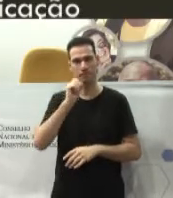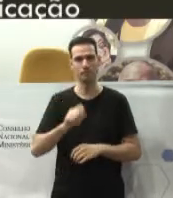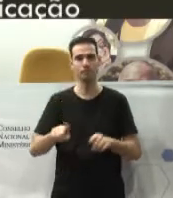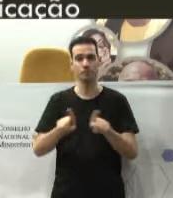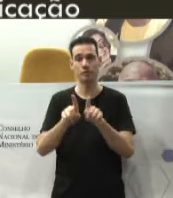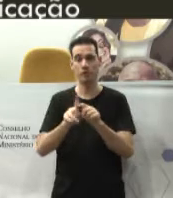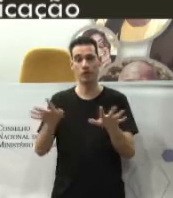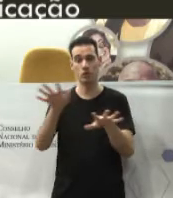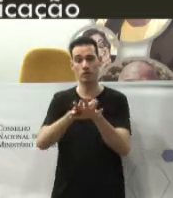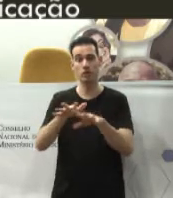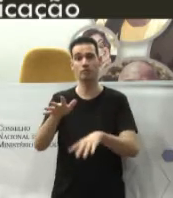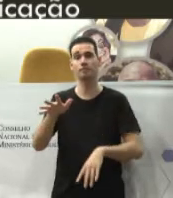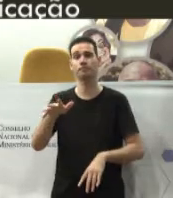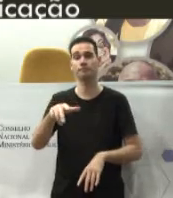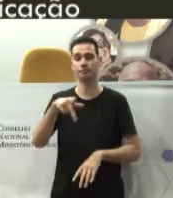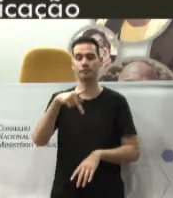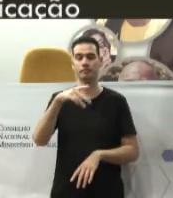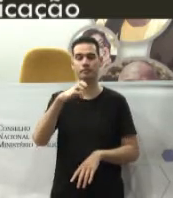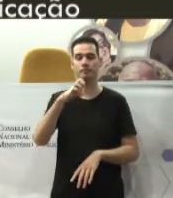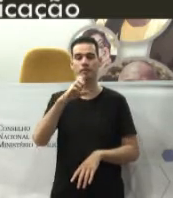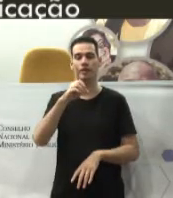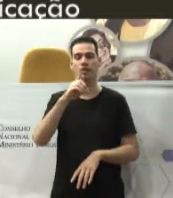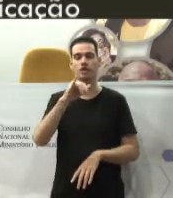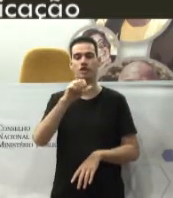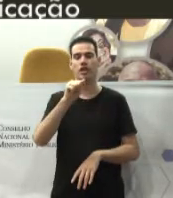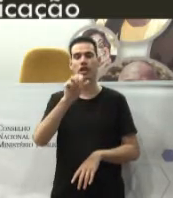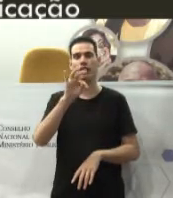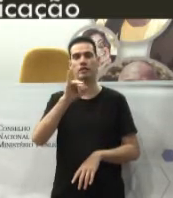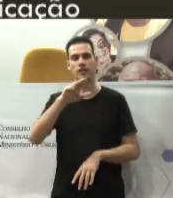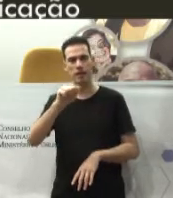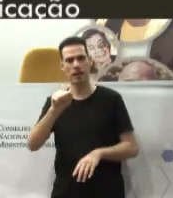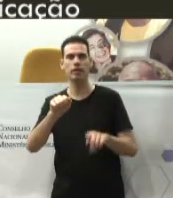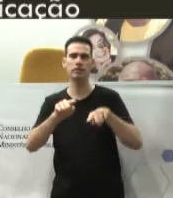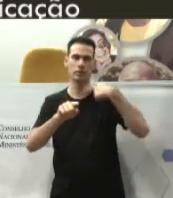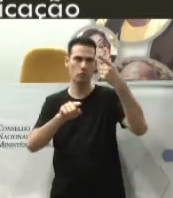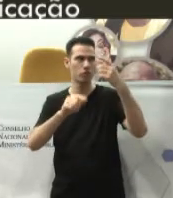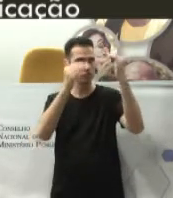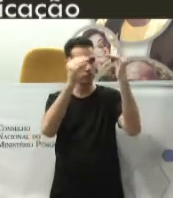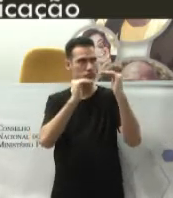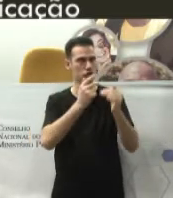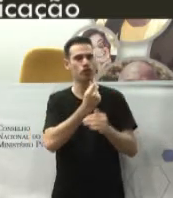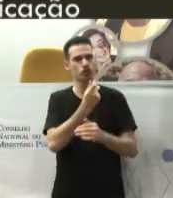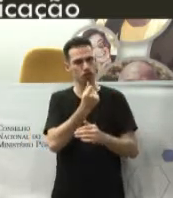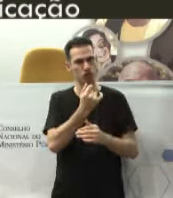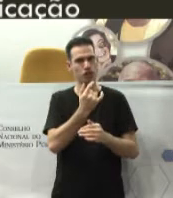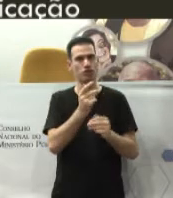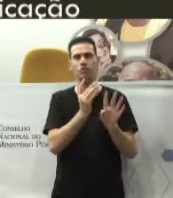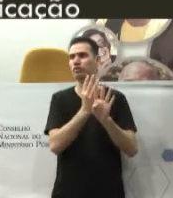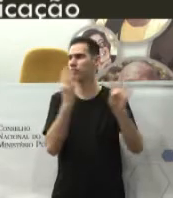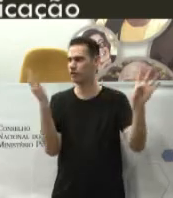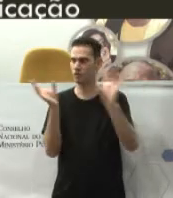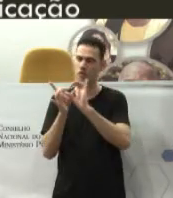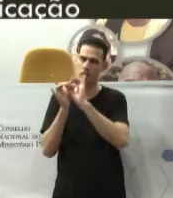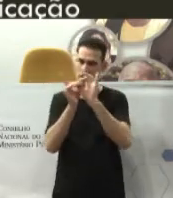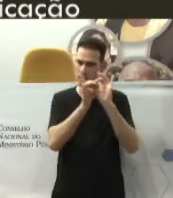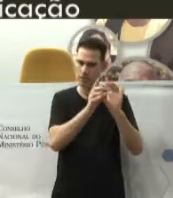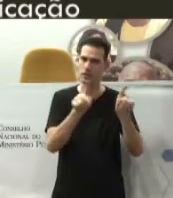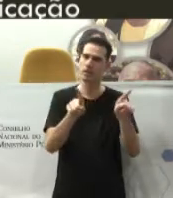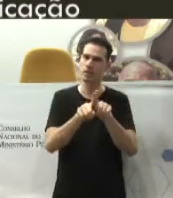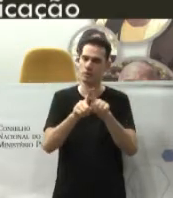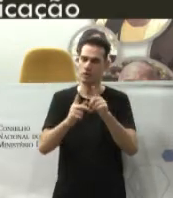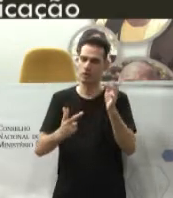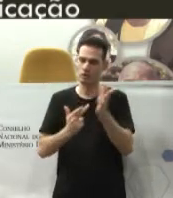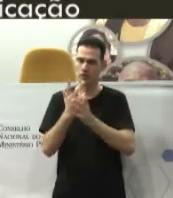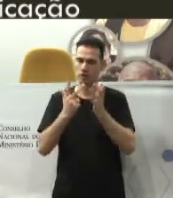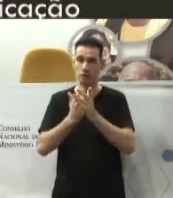questão pediátrica também. Próximos passos, dinheiro, unificação de filas no estado e cirurgias